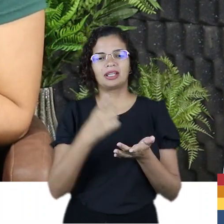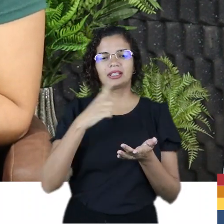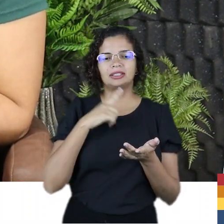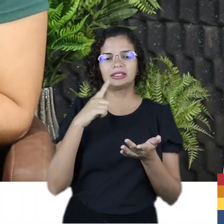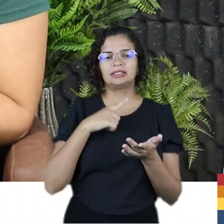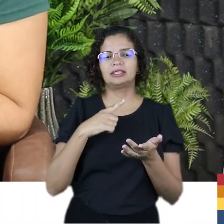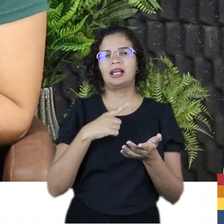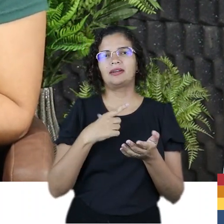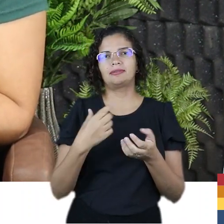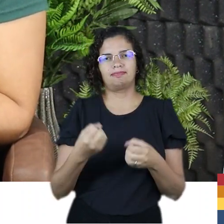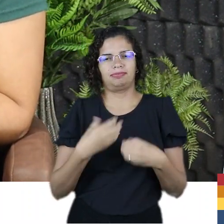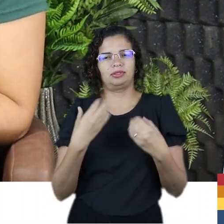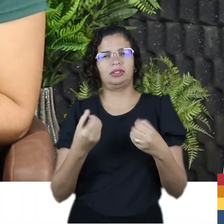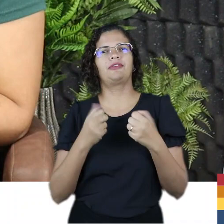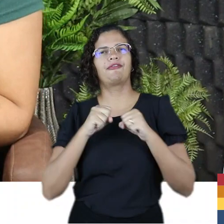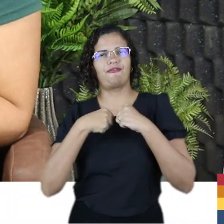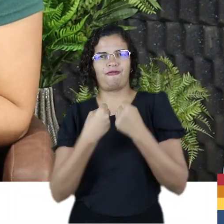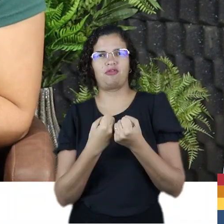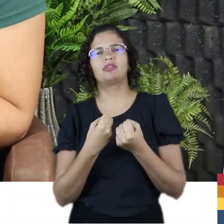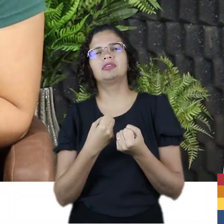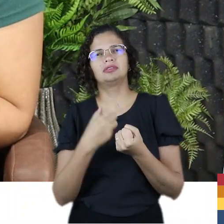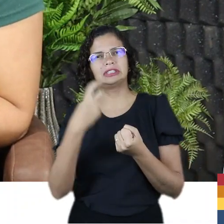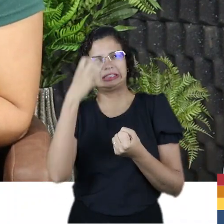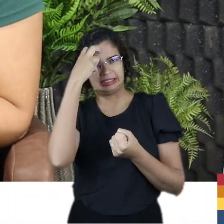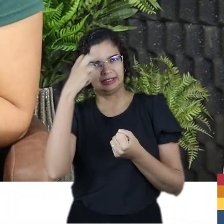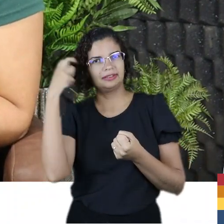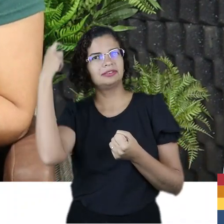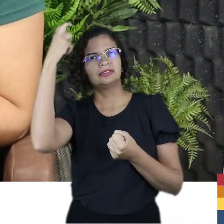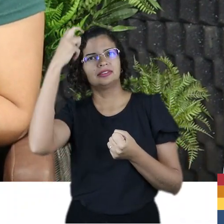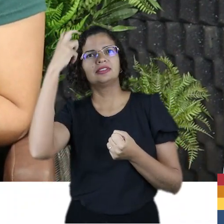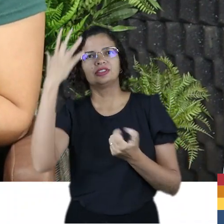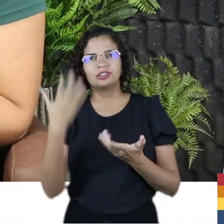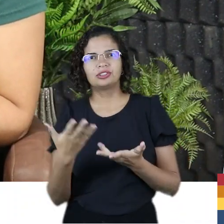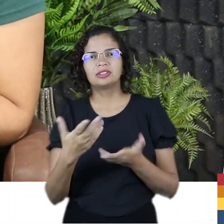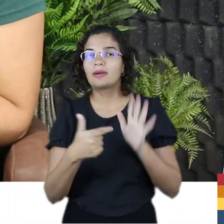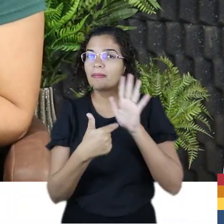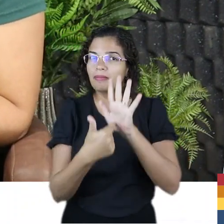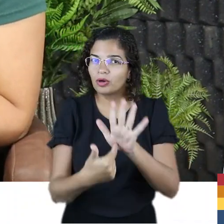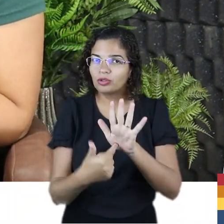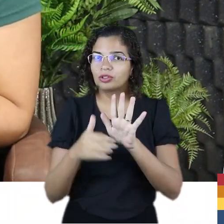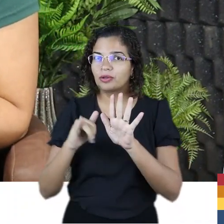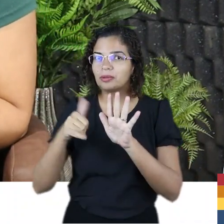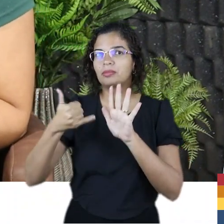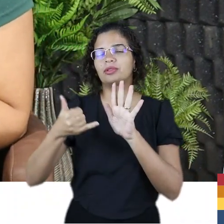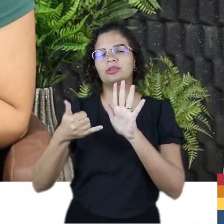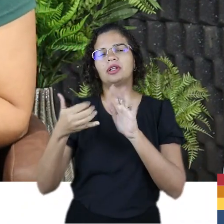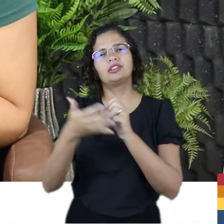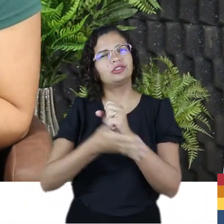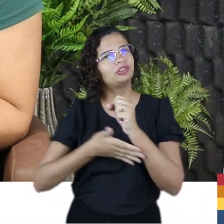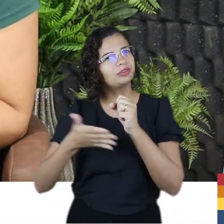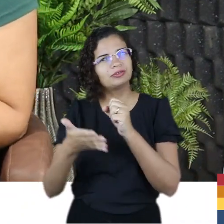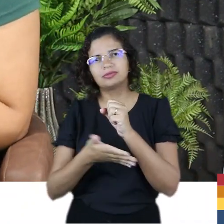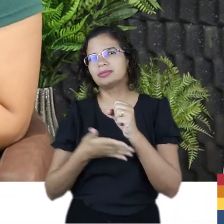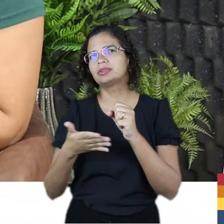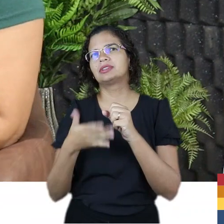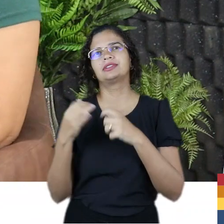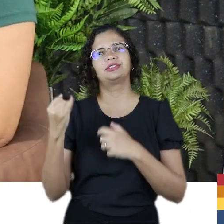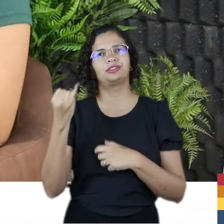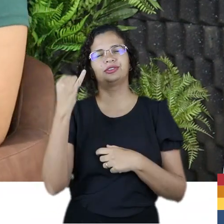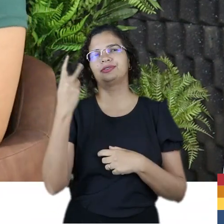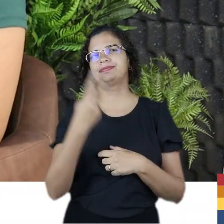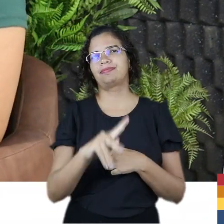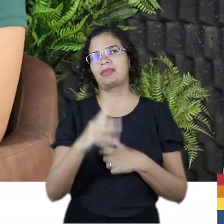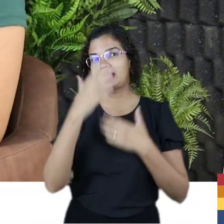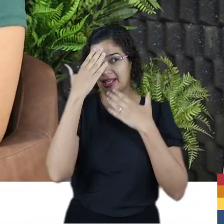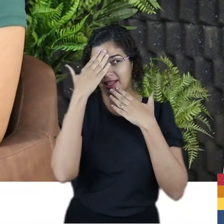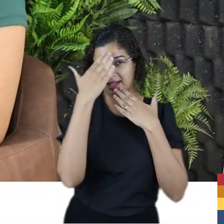e relata de que essa oportunidade foi fundamental para ele né então assim eu quero agradecer e dar a palavra a